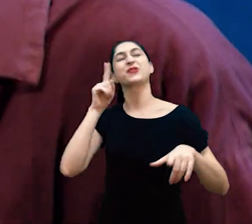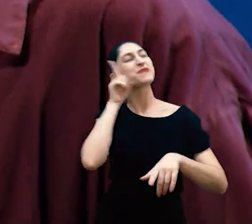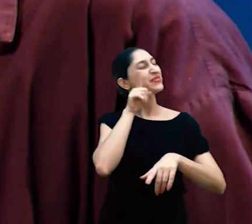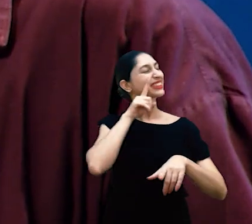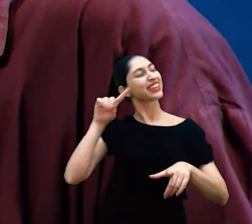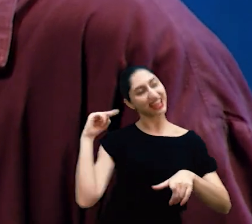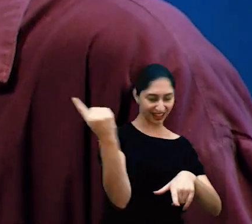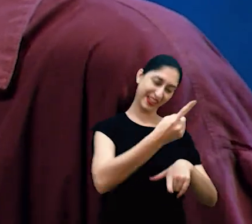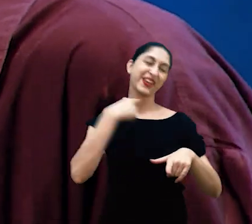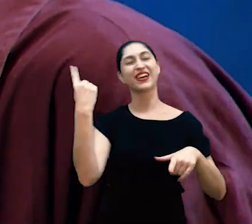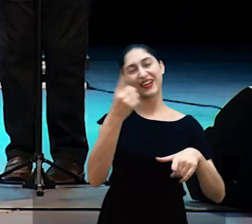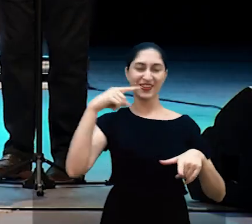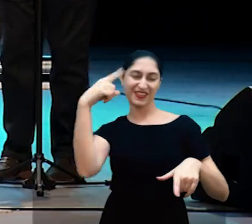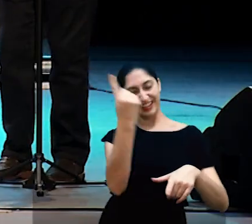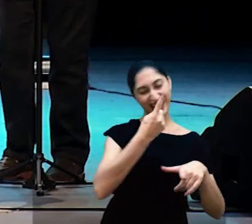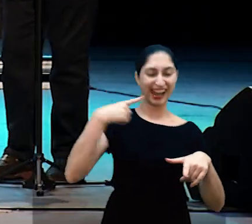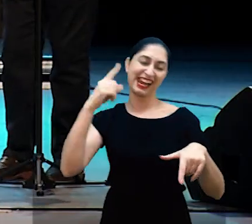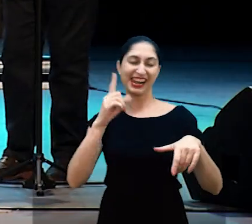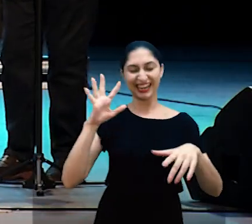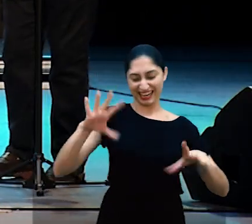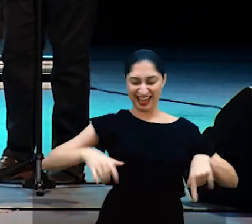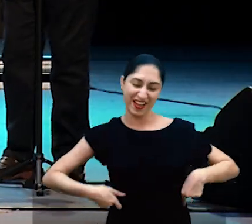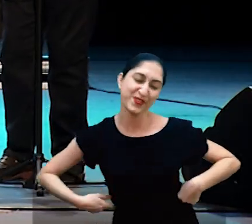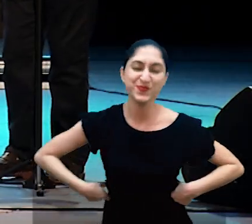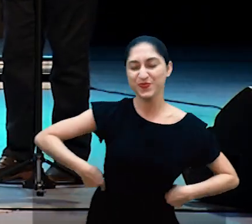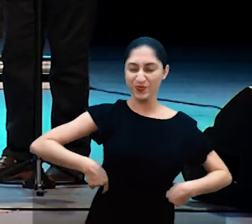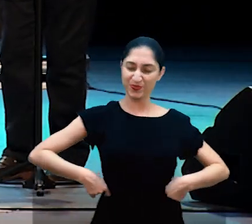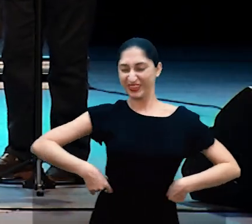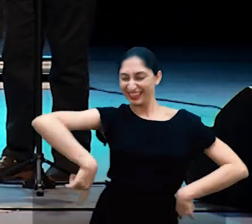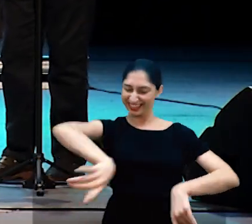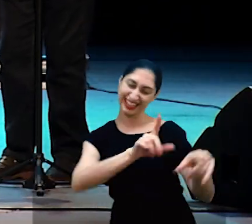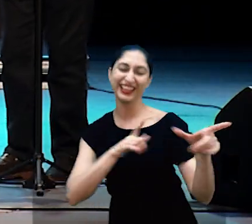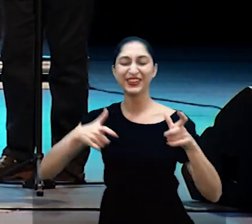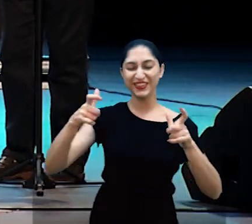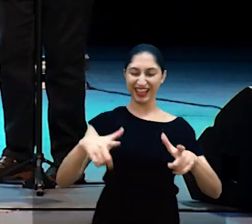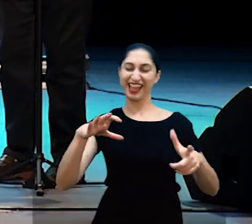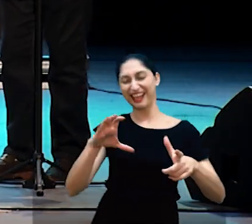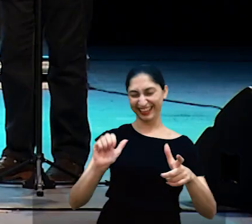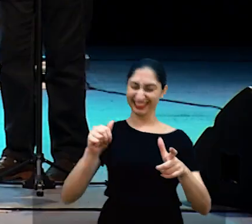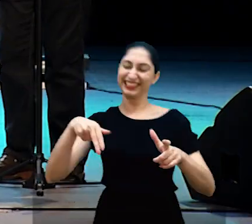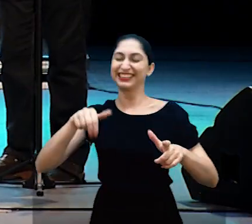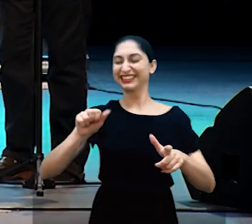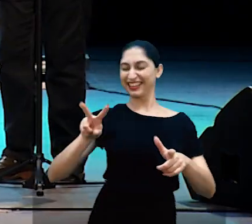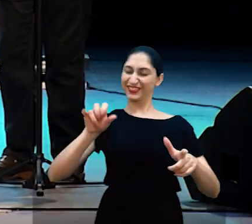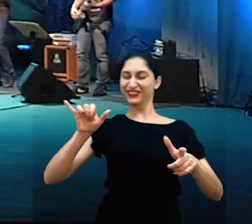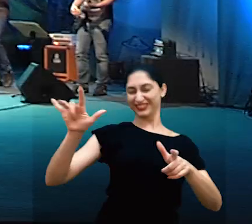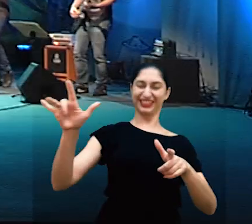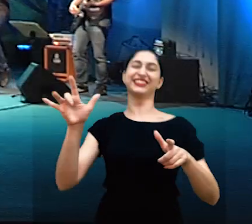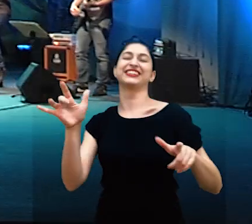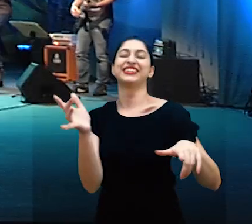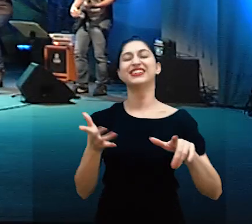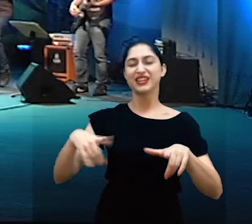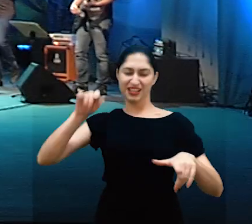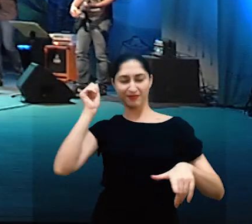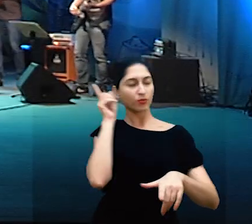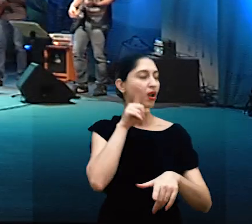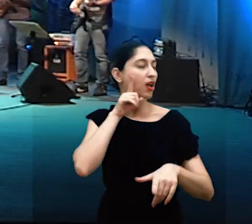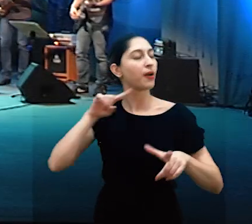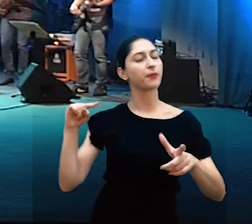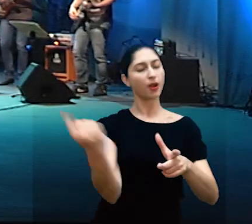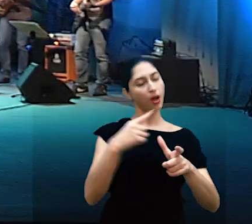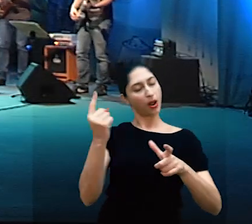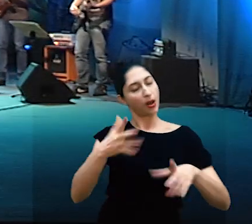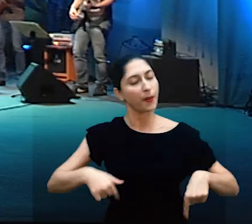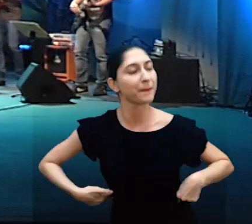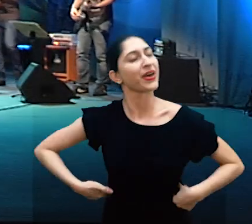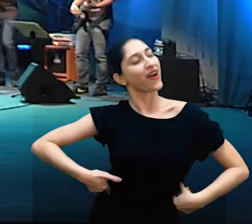canavial. Roda morena e vem rebolar as cadeiras, ruliça, bandeira na cana no canavial. roda moreno